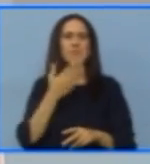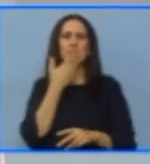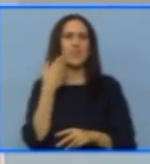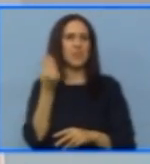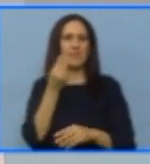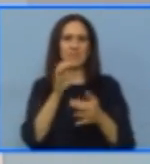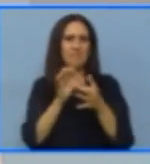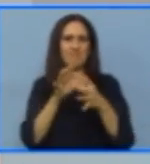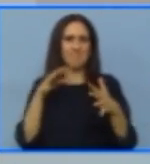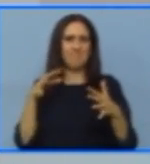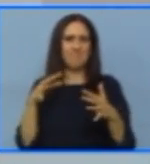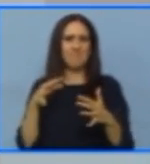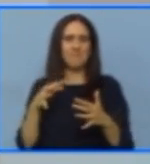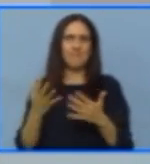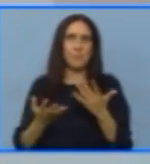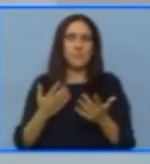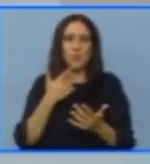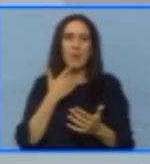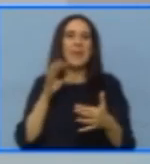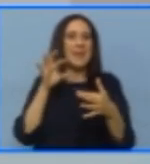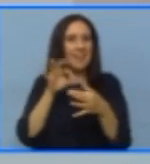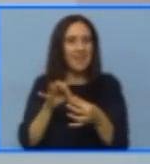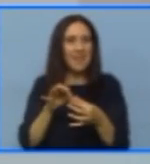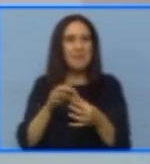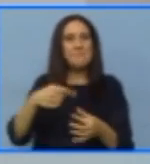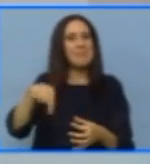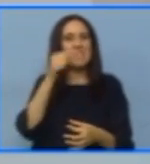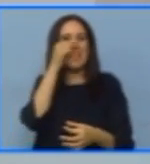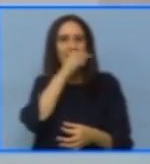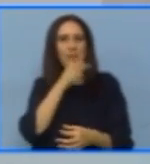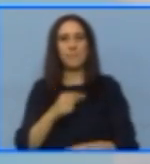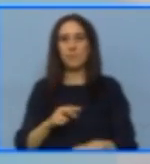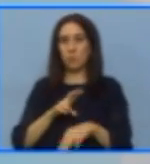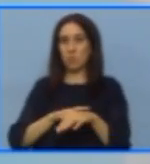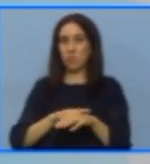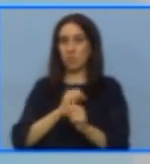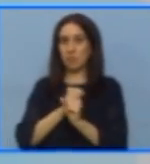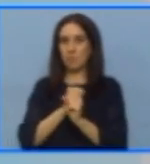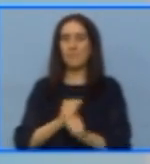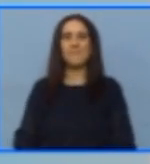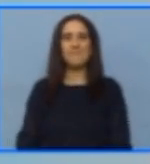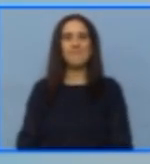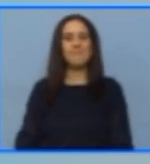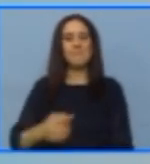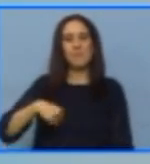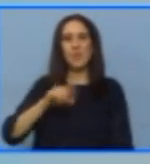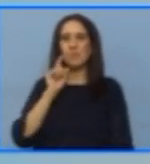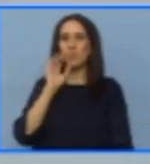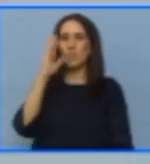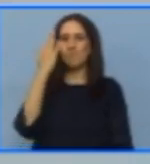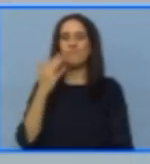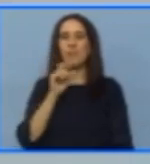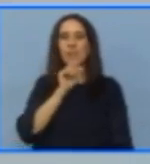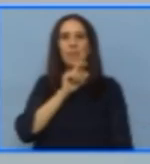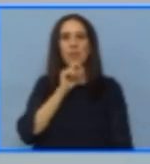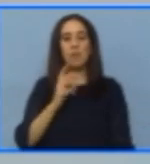jovens. Isto é, tem tudo a ver, mas eles não se apercebem tanto. É o trabalho dos dirigentes. Mas para nós é muito importante também termos a